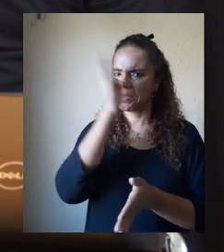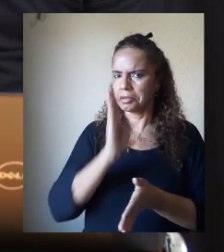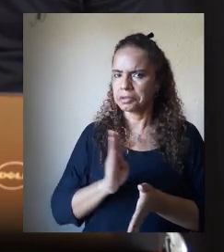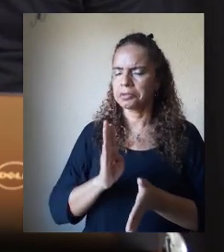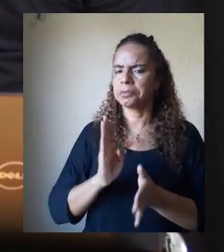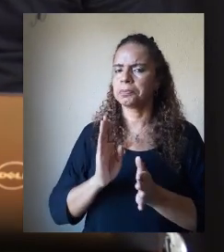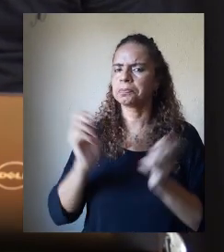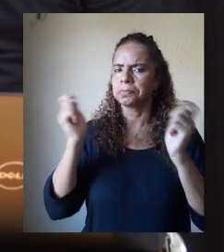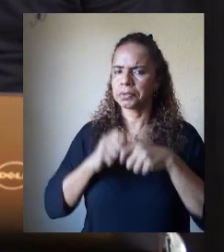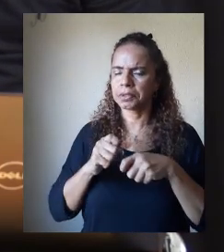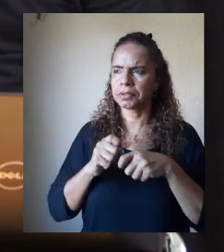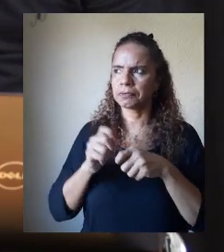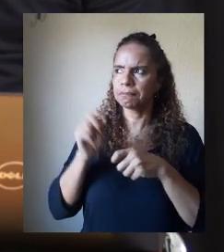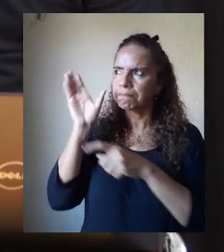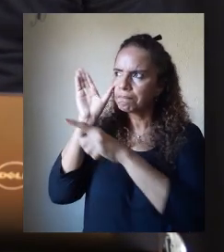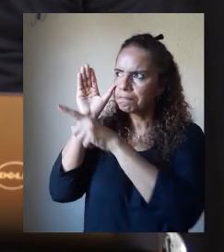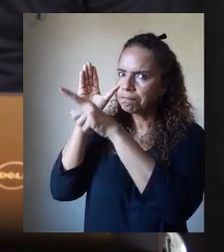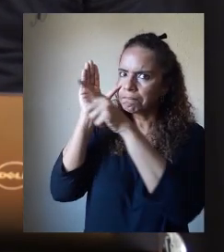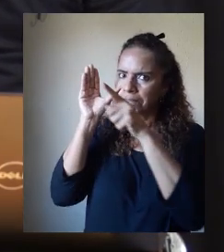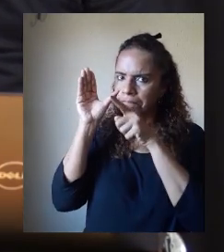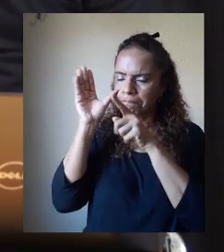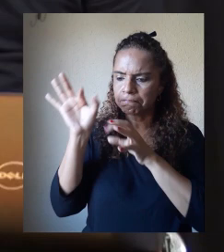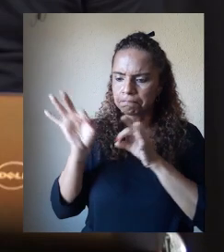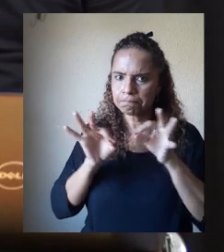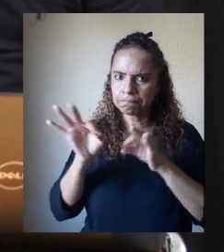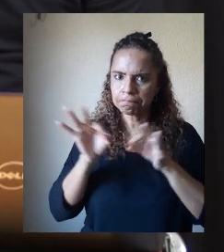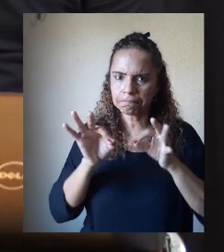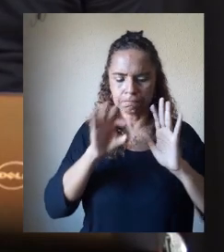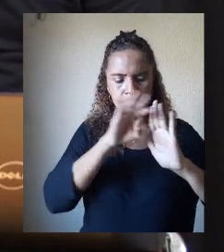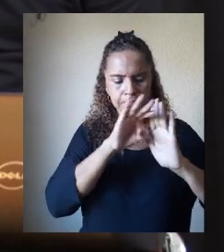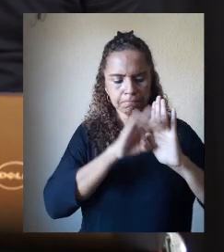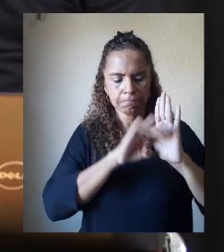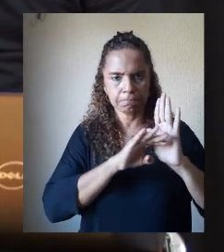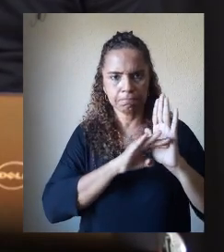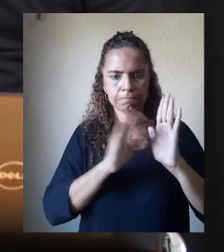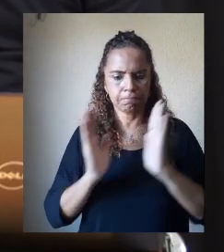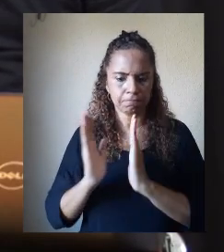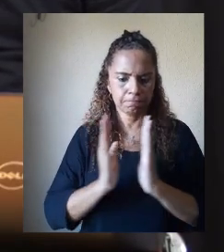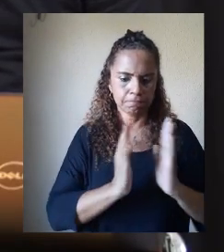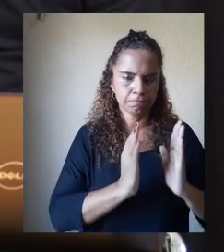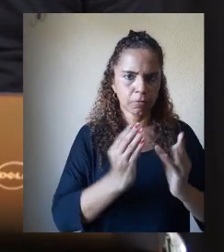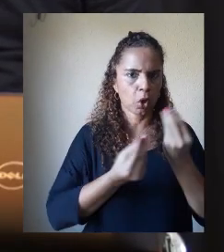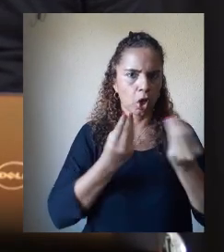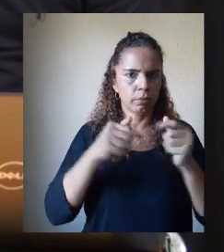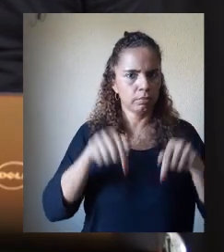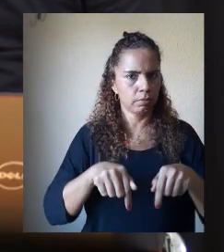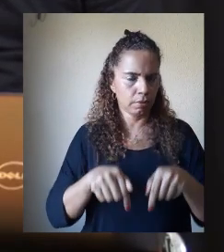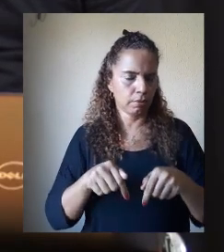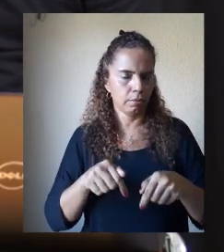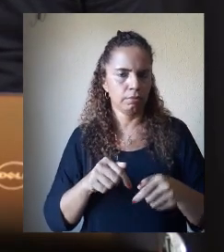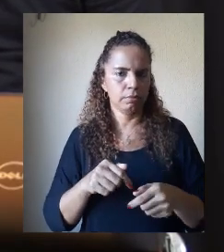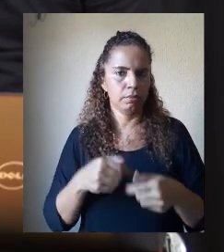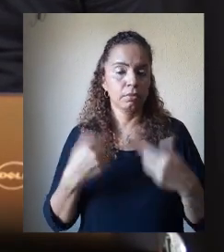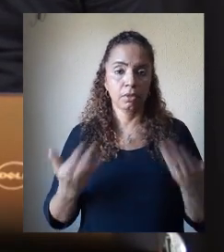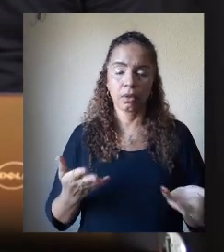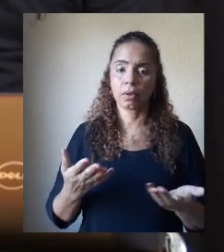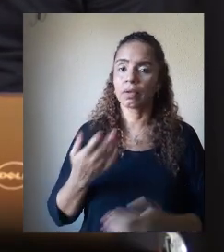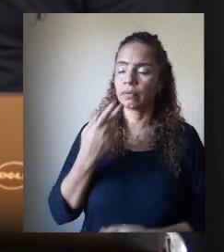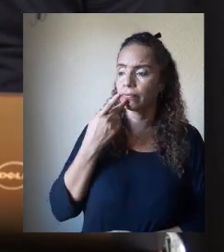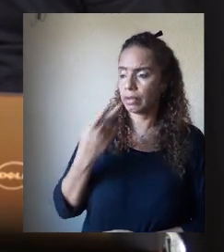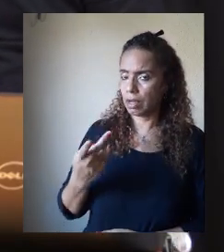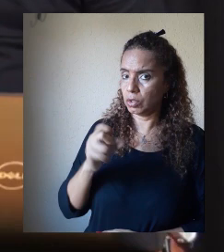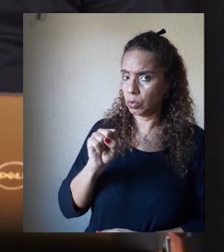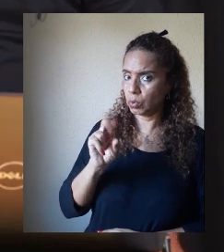boa para quando as coisas começassem a ficar mais feias, né? Então, assim, o que eu tenho a dizer é que